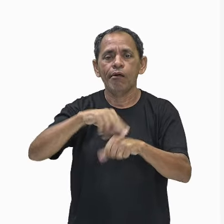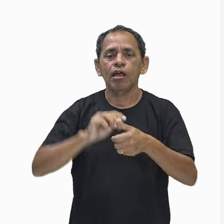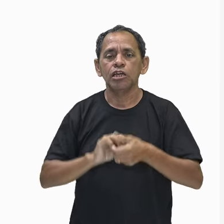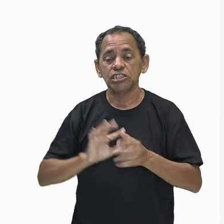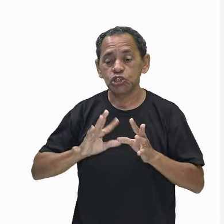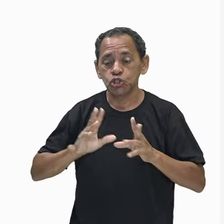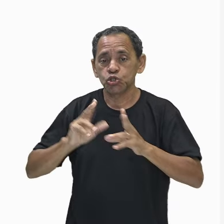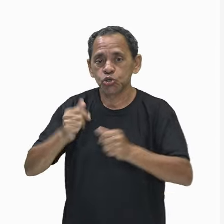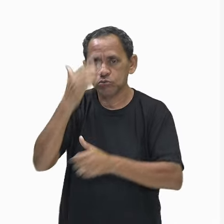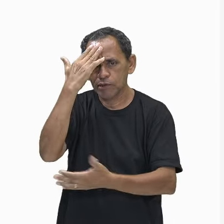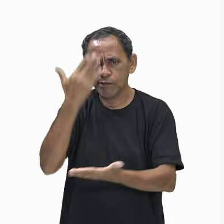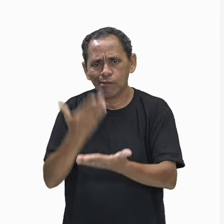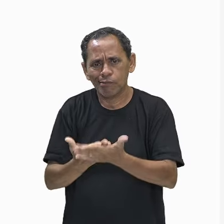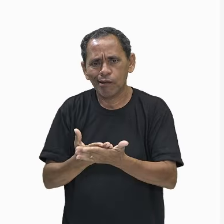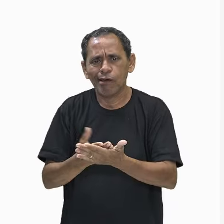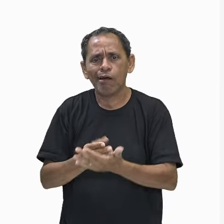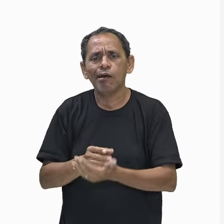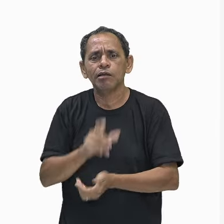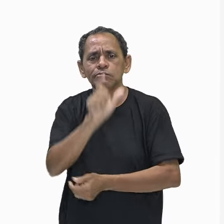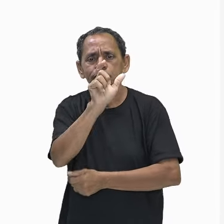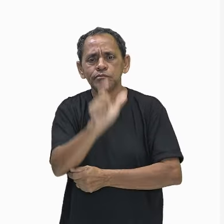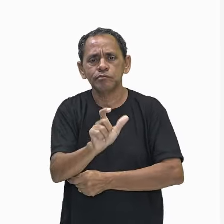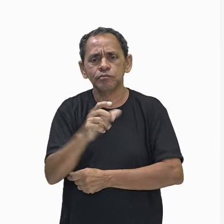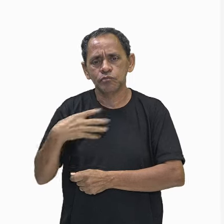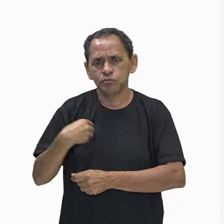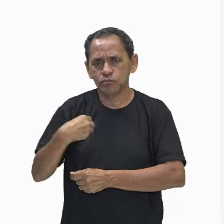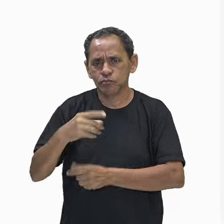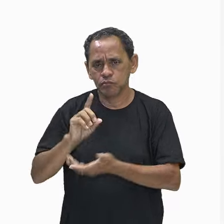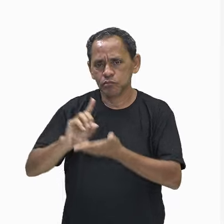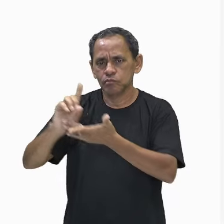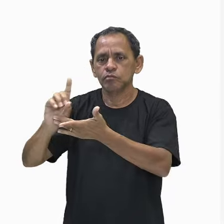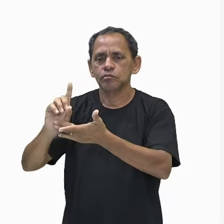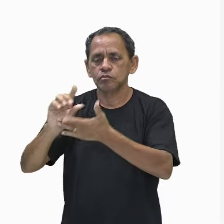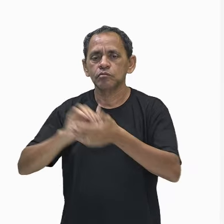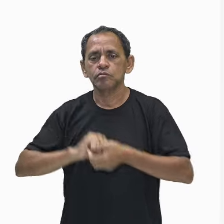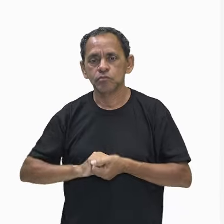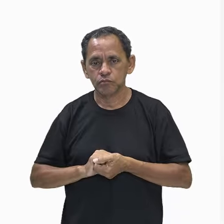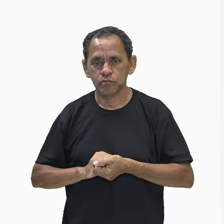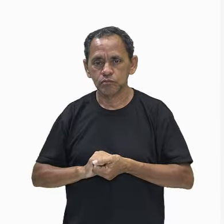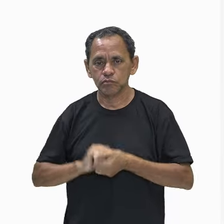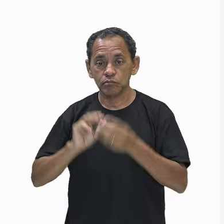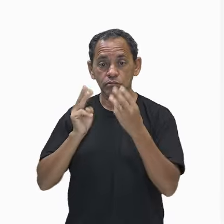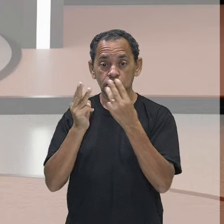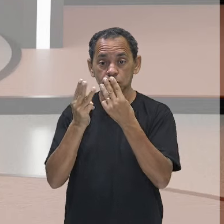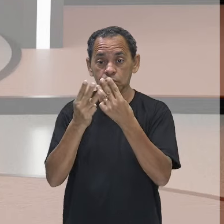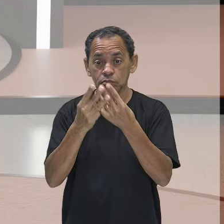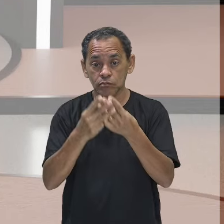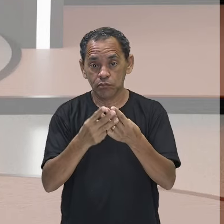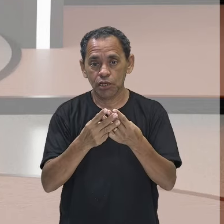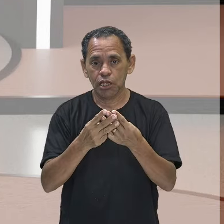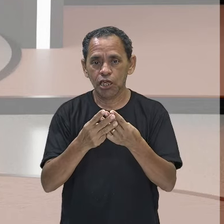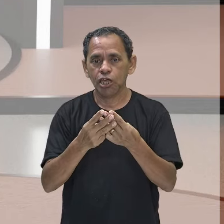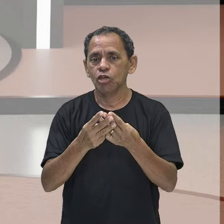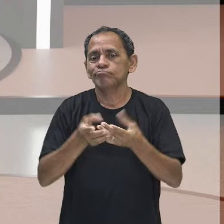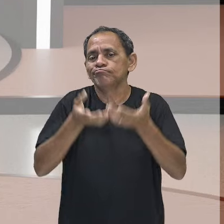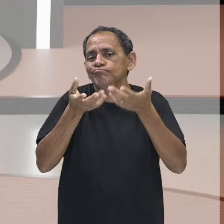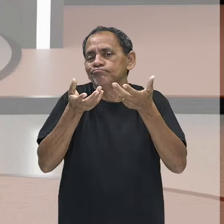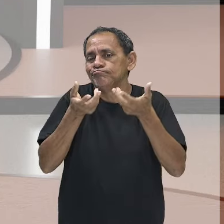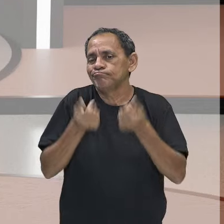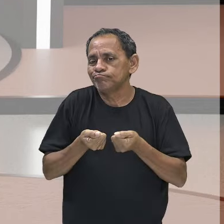acreditassem. Só um detalhe, tá, gente? Os judeus, eles meio que não aceitaram